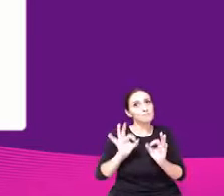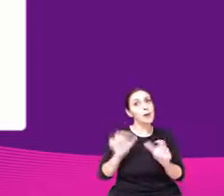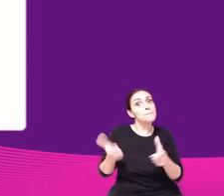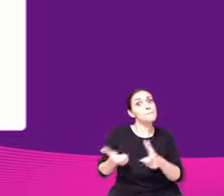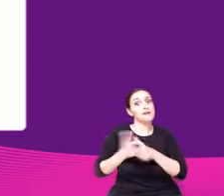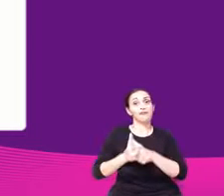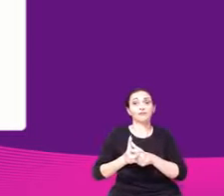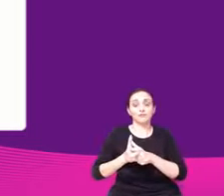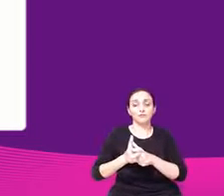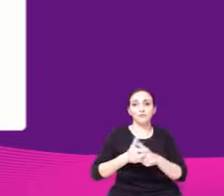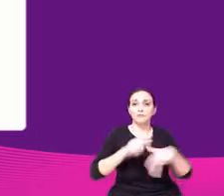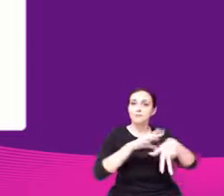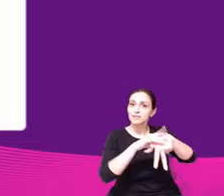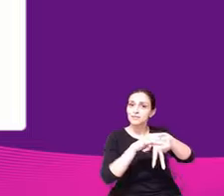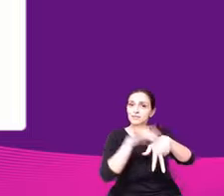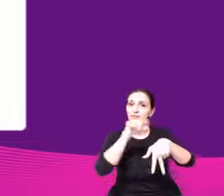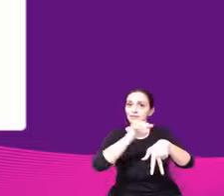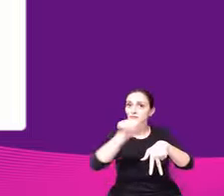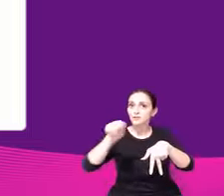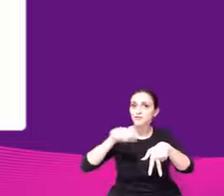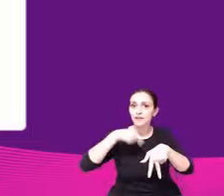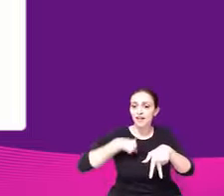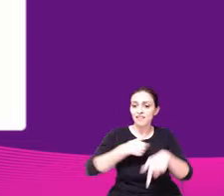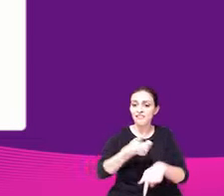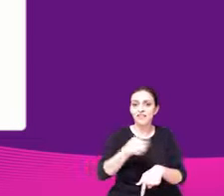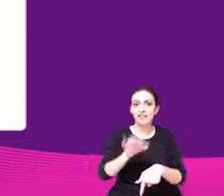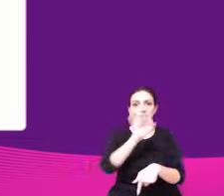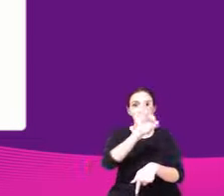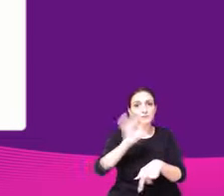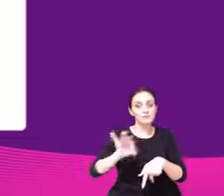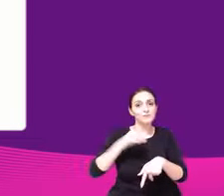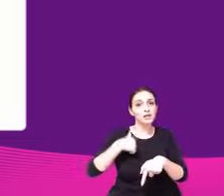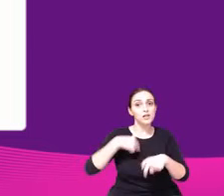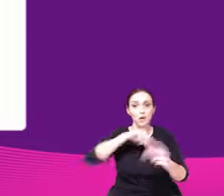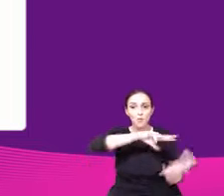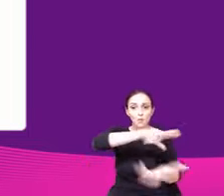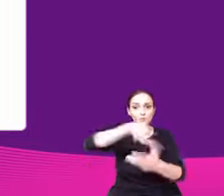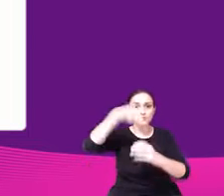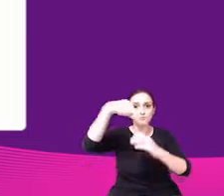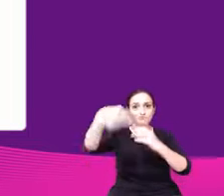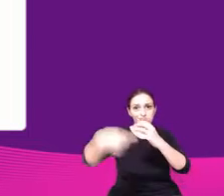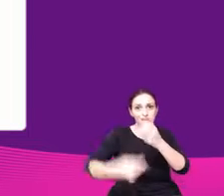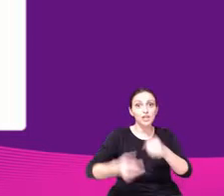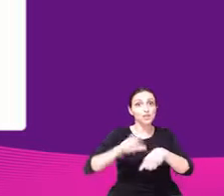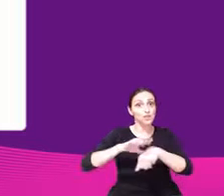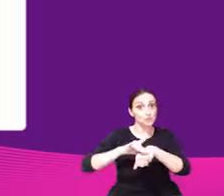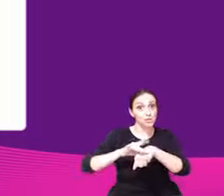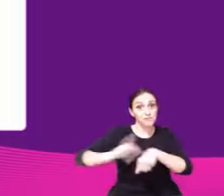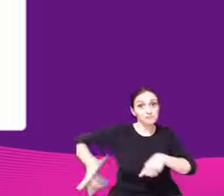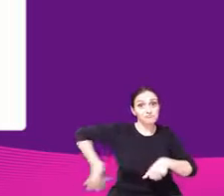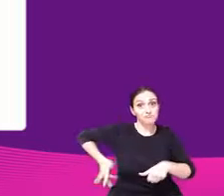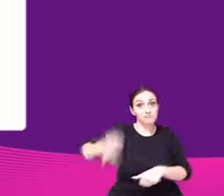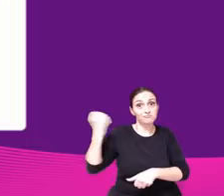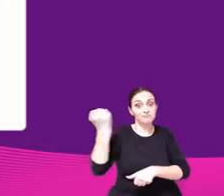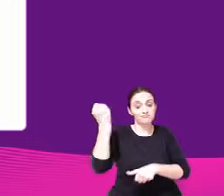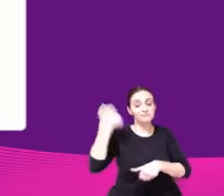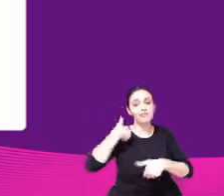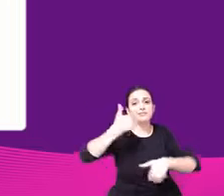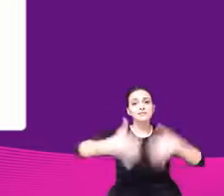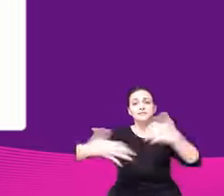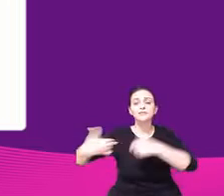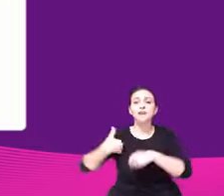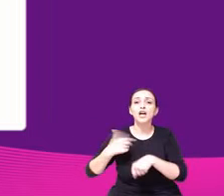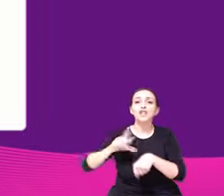de pacientes, perto daqueles 10% do paciente no mundo que tem doença renal crônica, né? Ou seja, nós estamos falando de uma